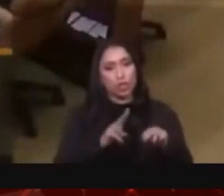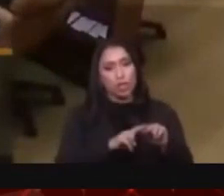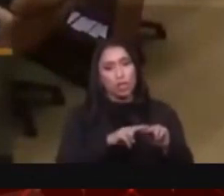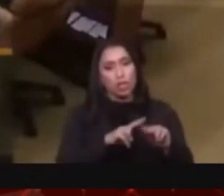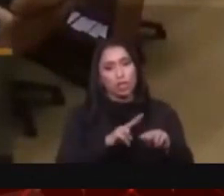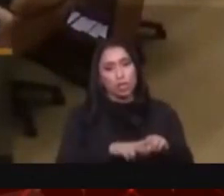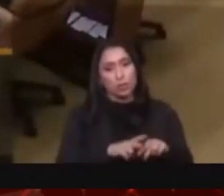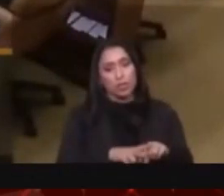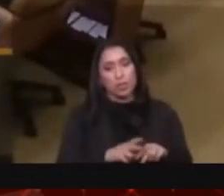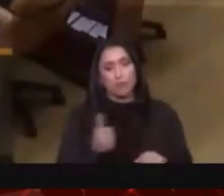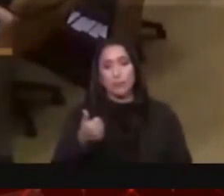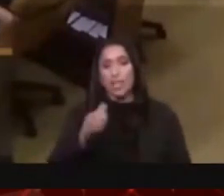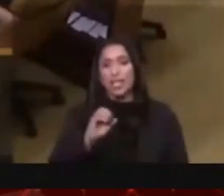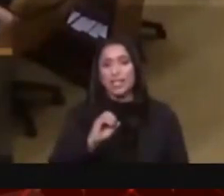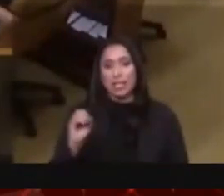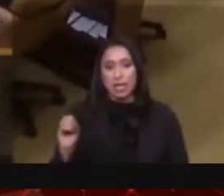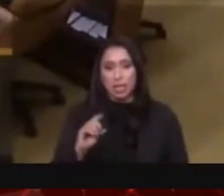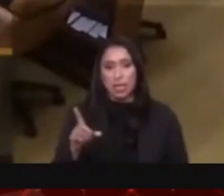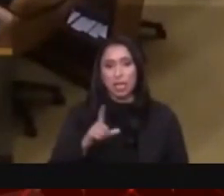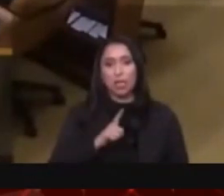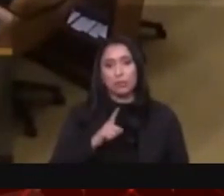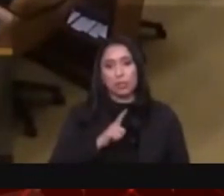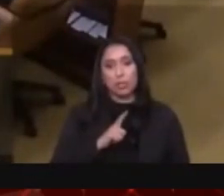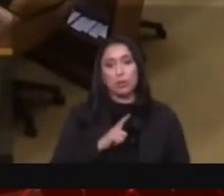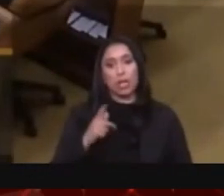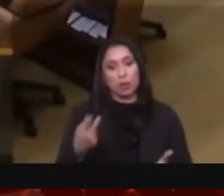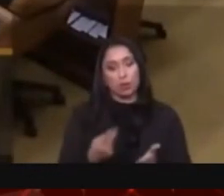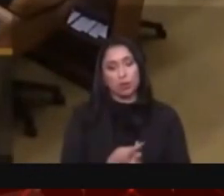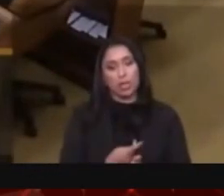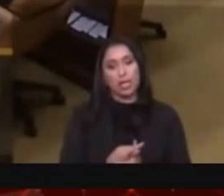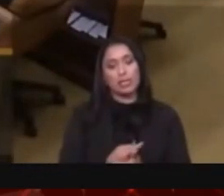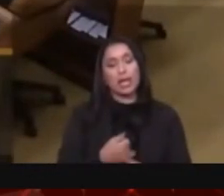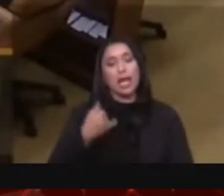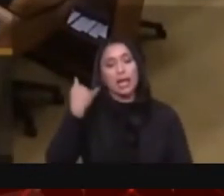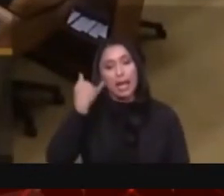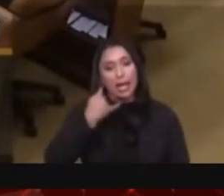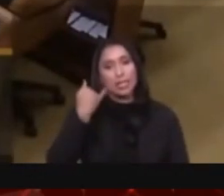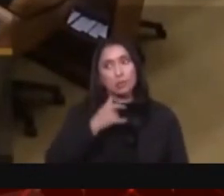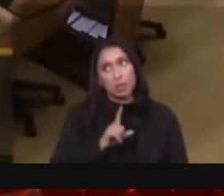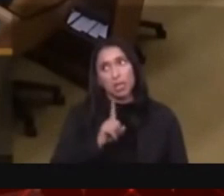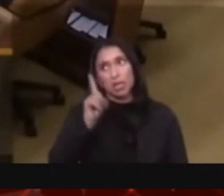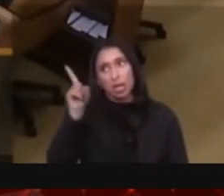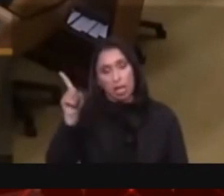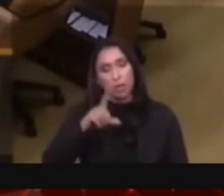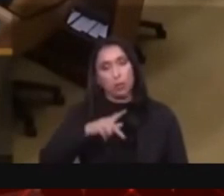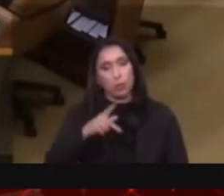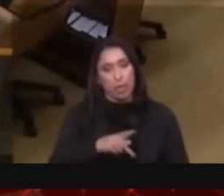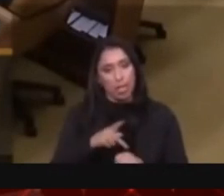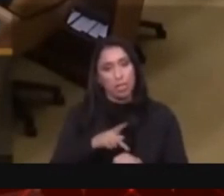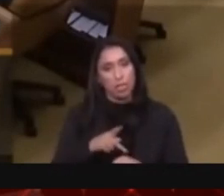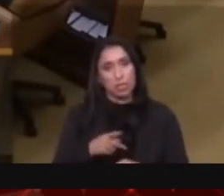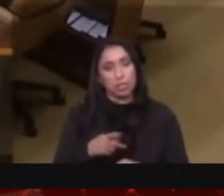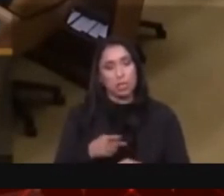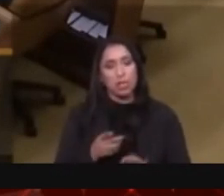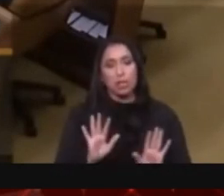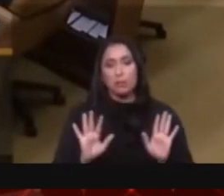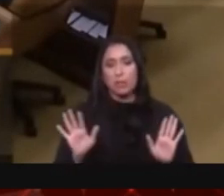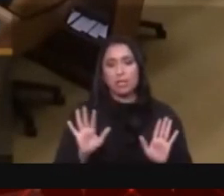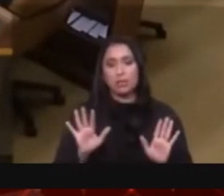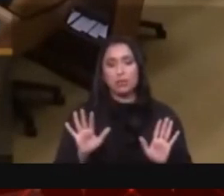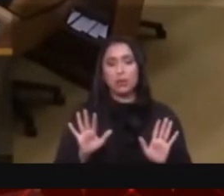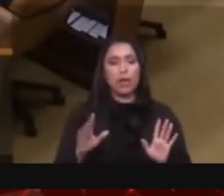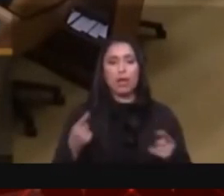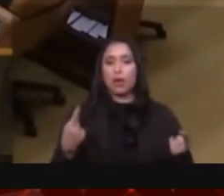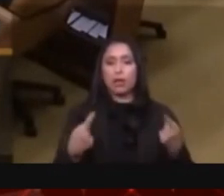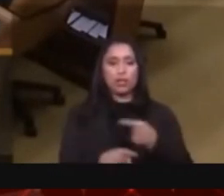gramas não é um critério aleatório, é o que eles praticam na Espanha e dizem que com sucesso. Mas eu, assim, esse não será o ponto da